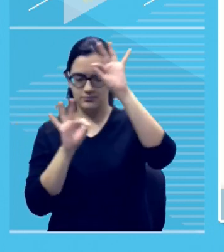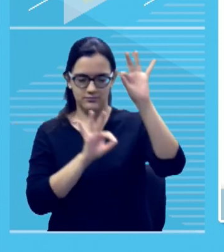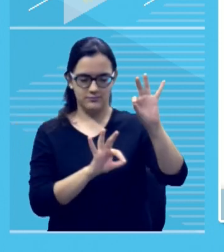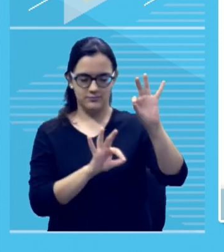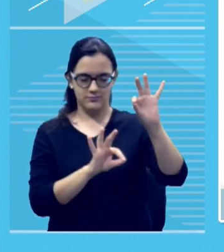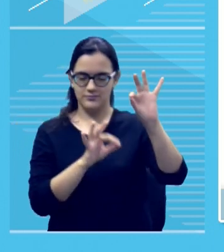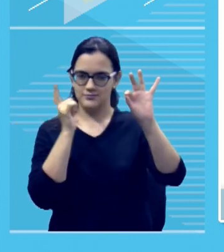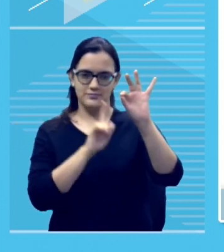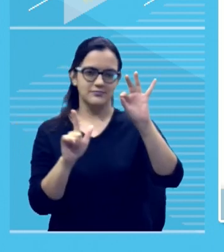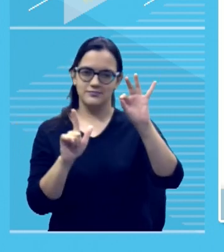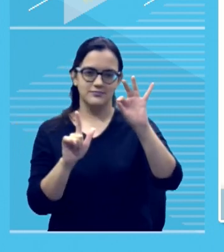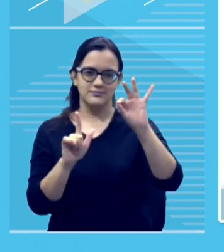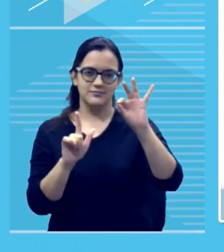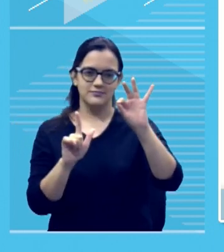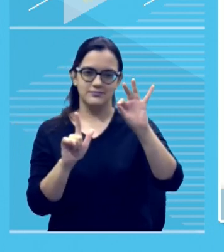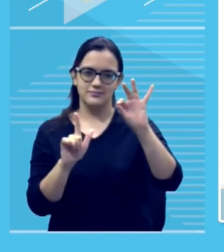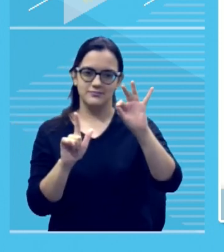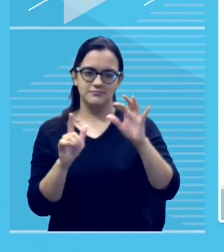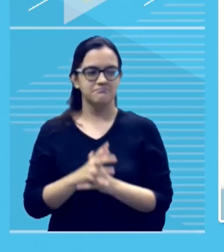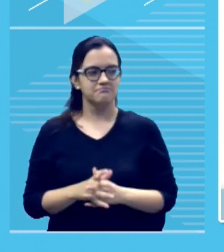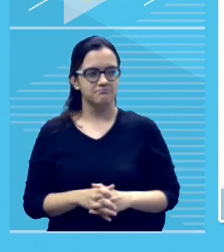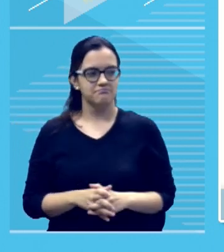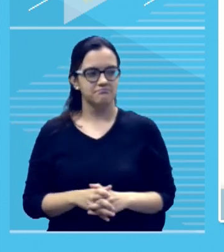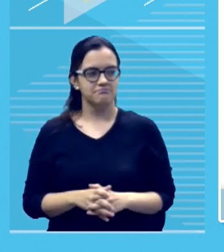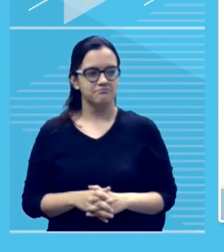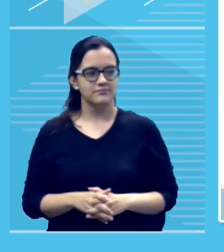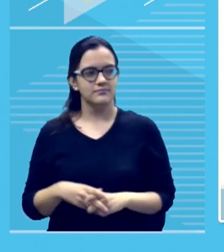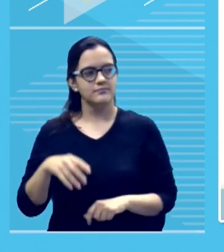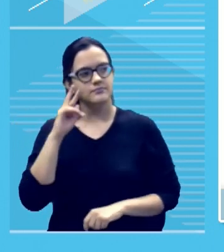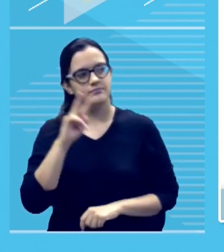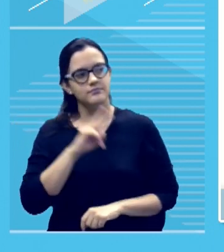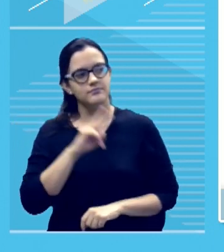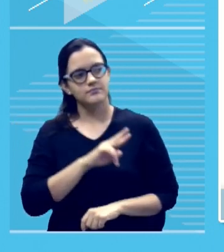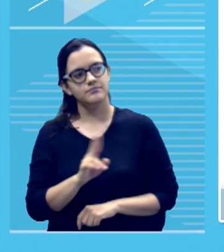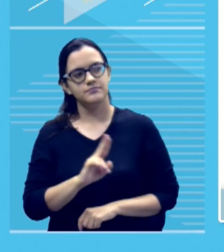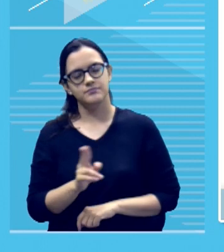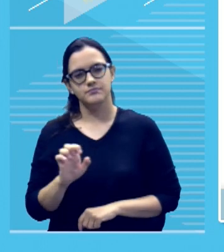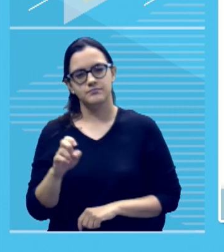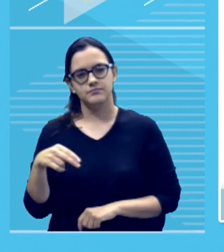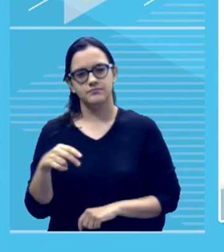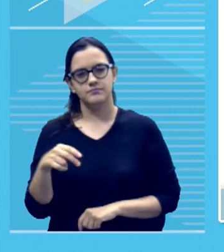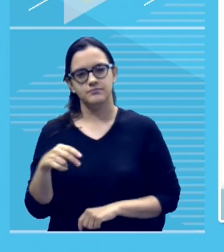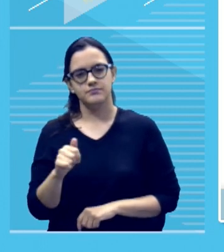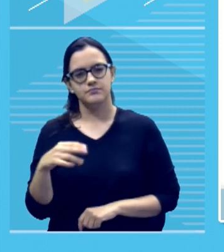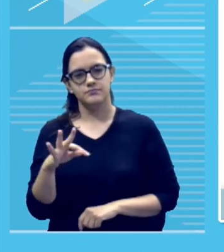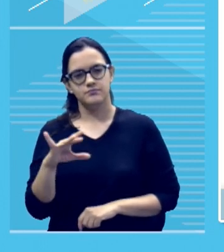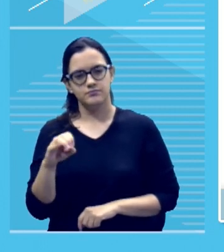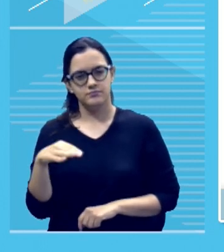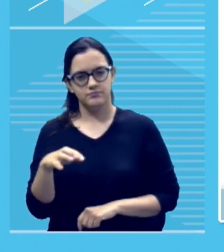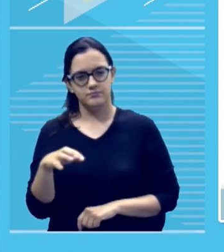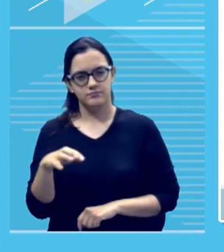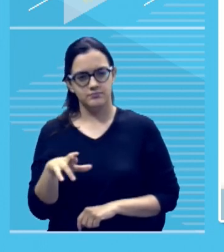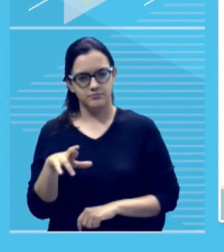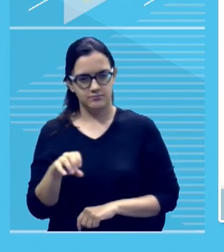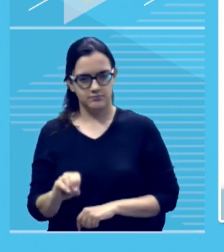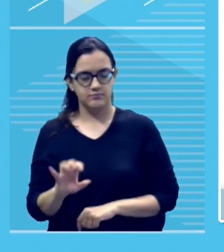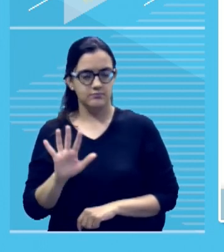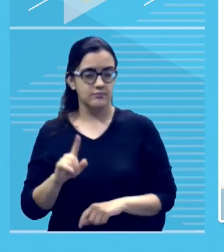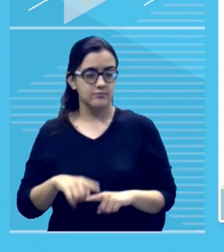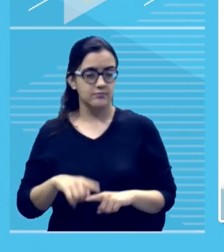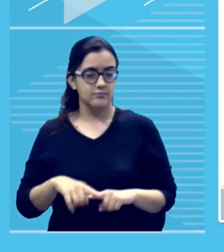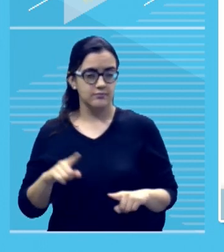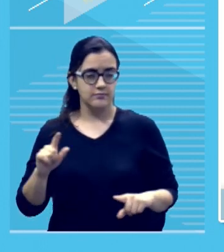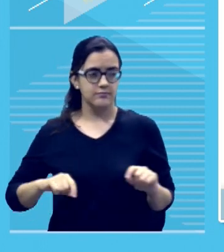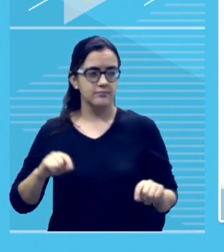uma imagem do outro. Quando eu tenho uma imagem do outro, é chamado de enantiômeros. Professor, e quando eles não são